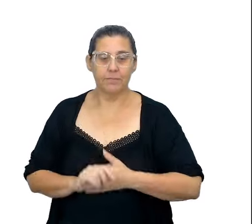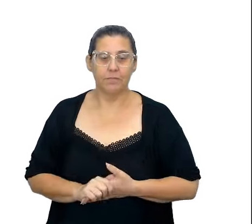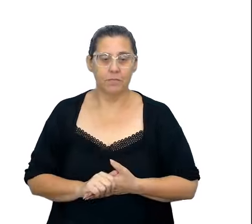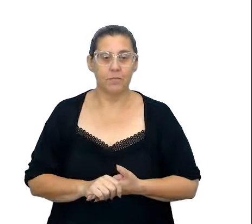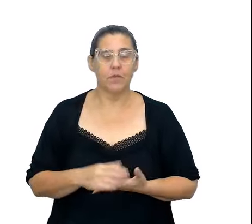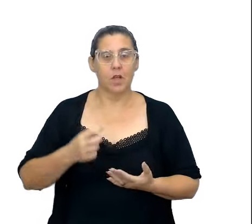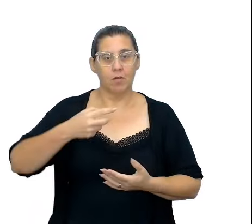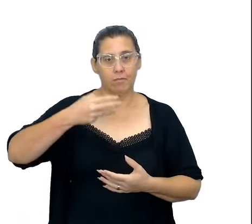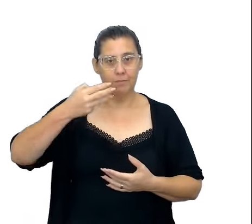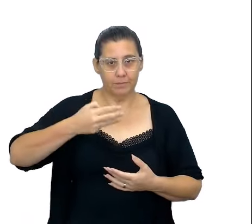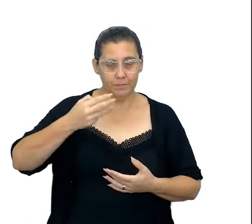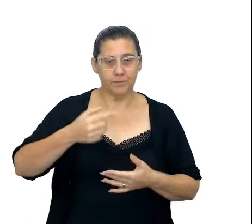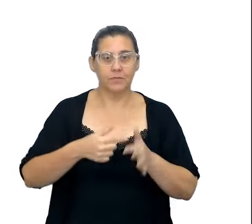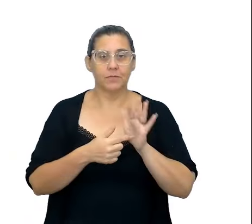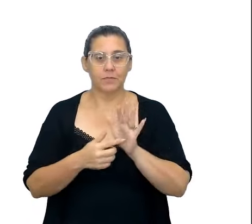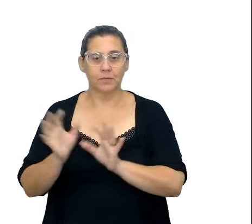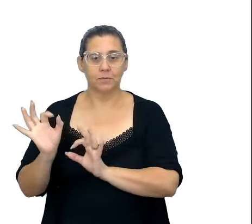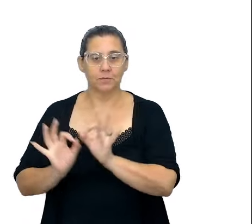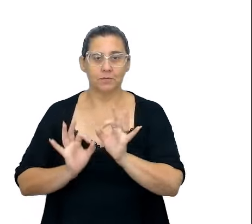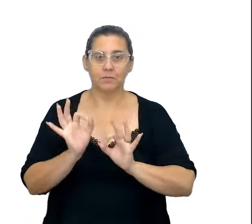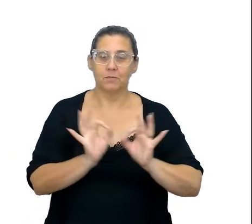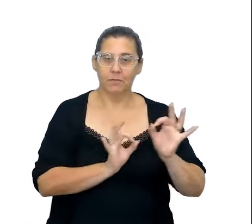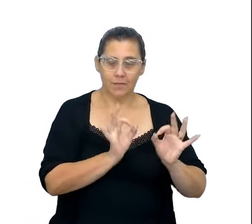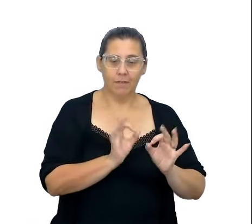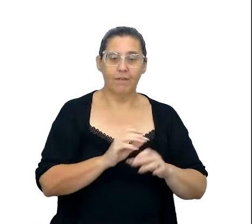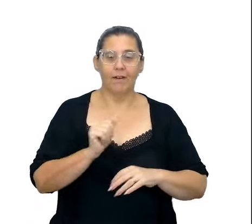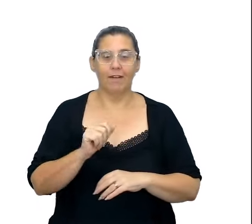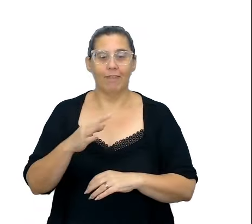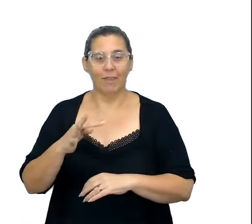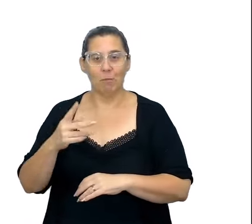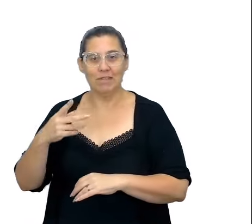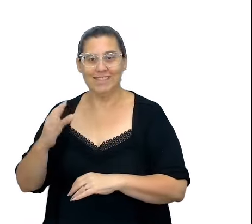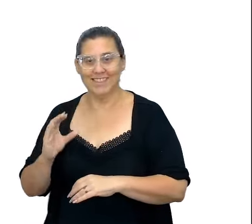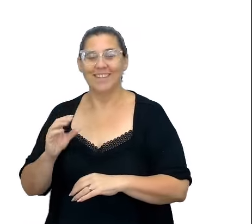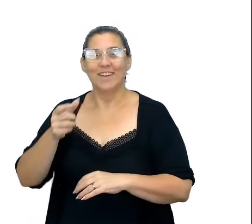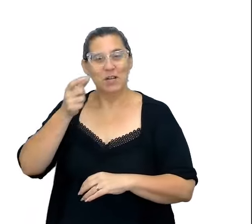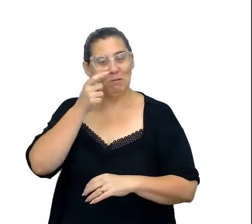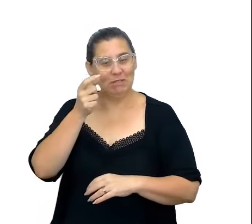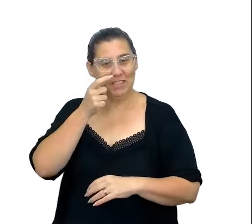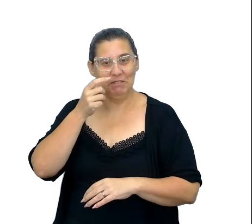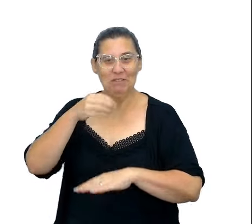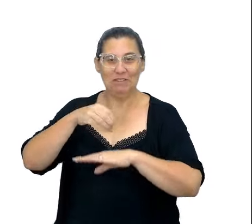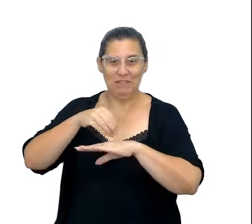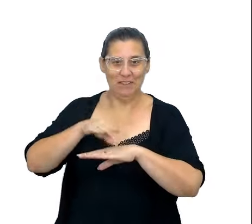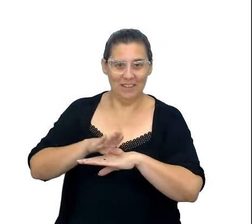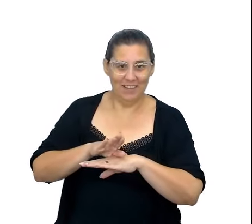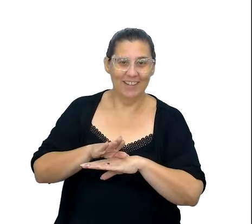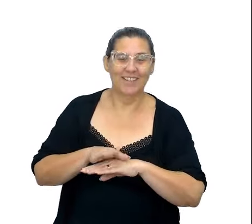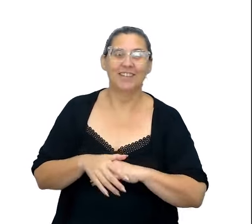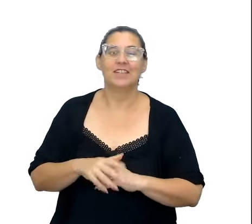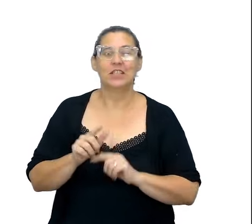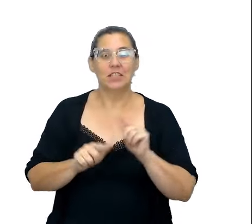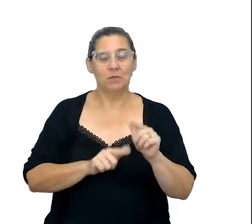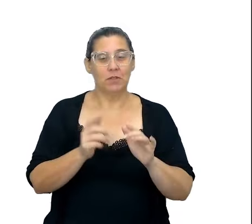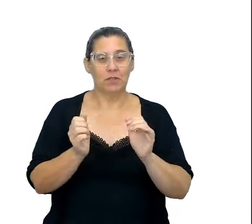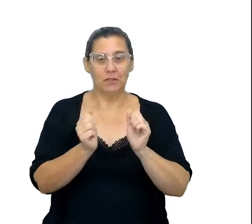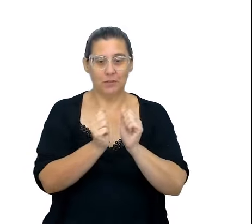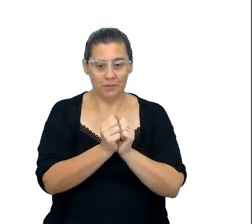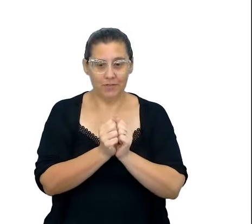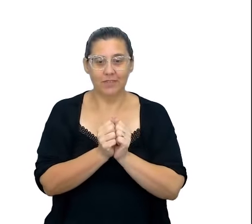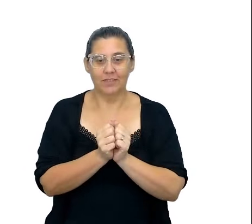na terceira etapa, vai elaborar o planejamento da TPC, observando se as sugestões acerca do trabalho com as